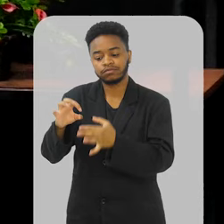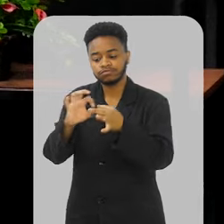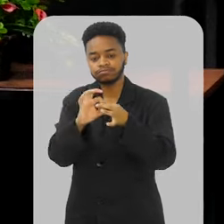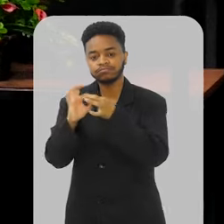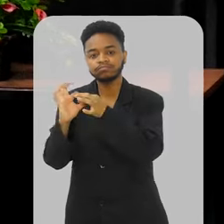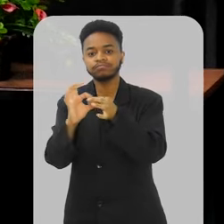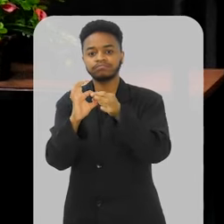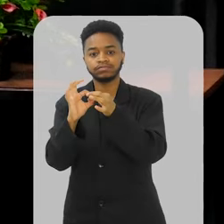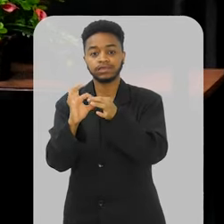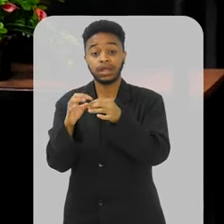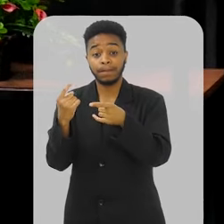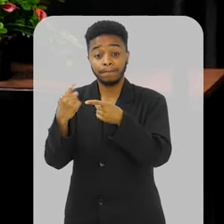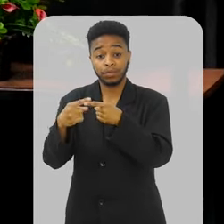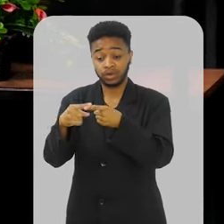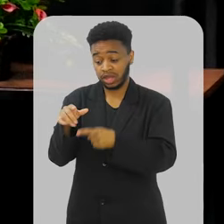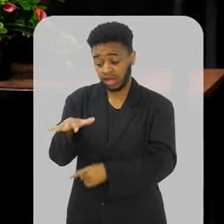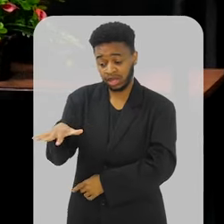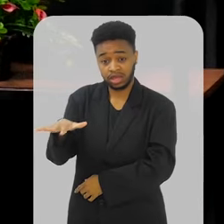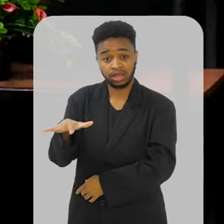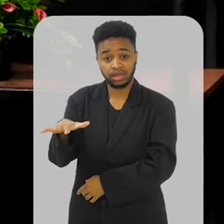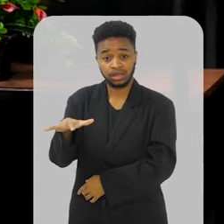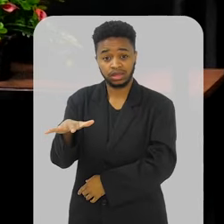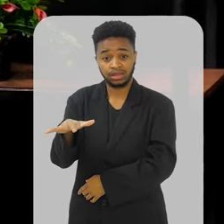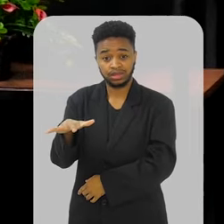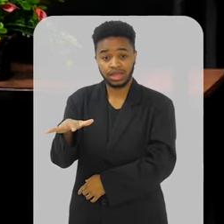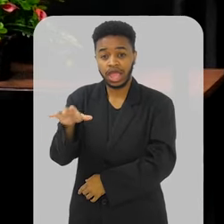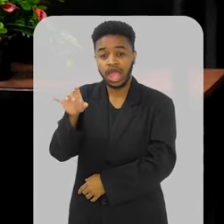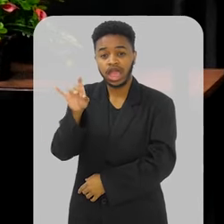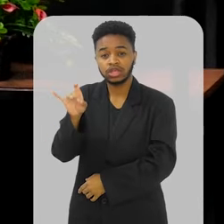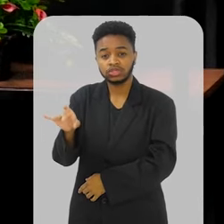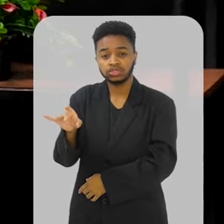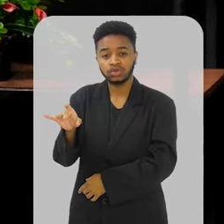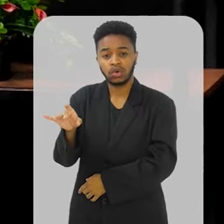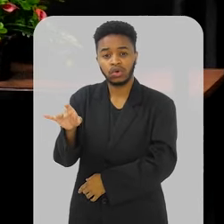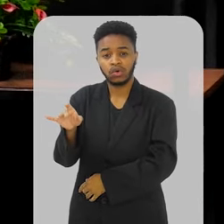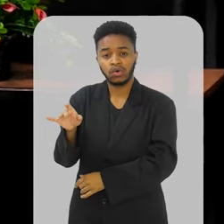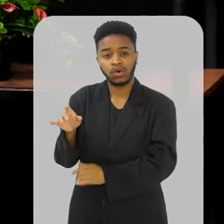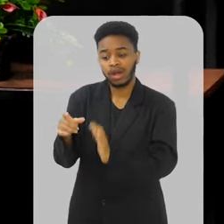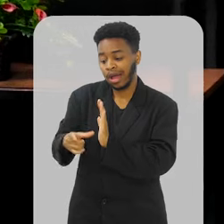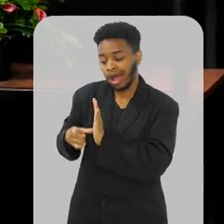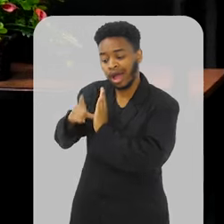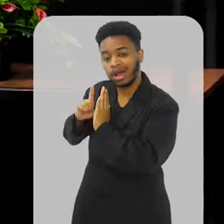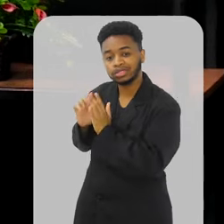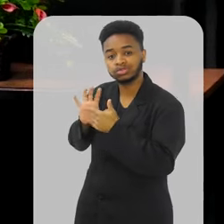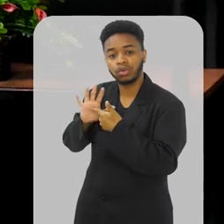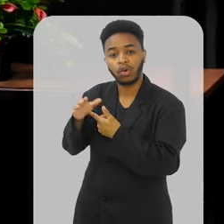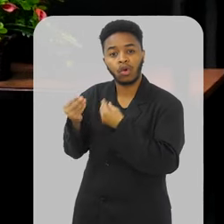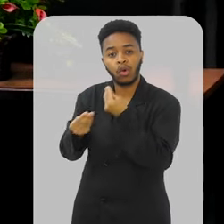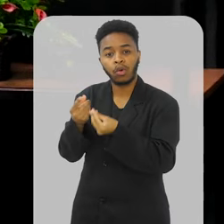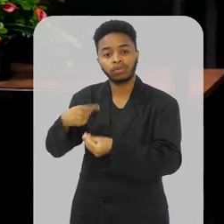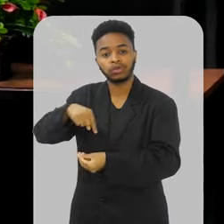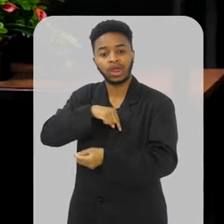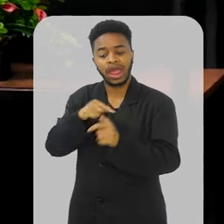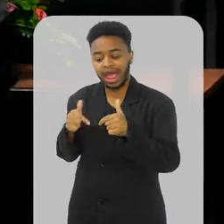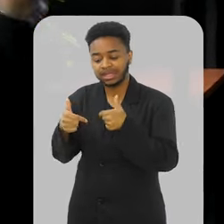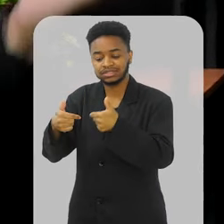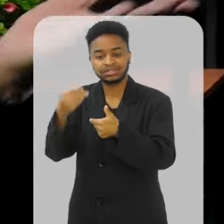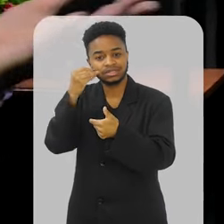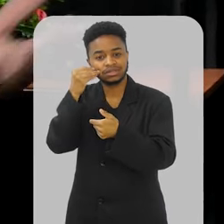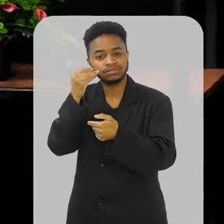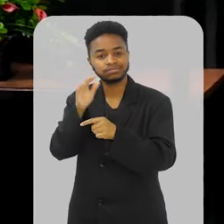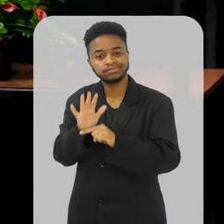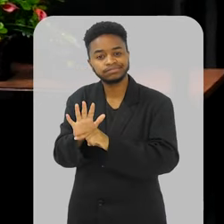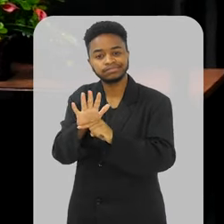unidade que aquilo ali é apenas um um um preâmbulo um antego do que a gente pode fazer pelo bem